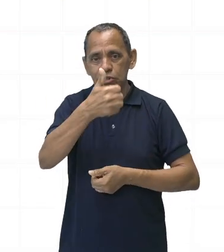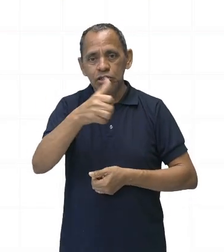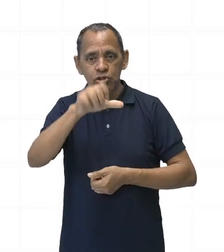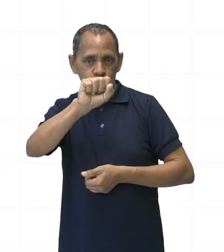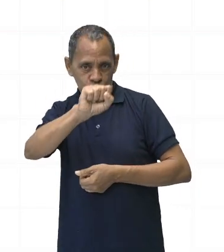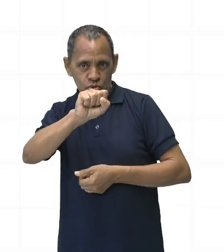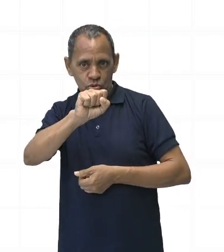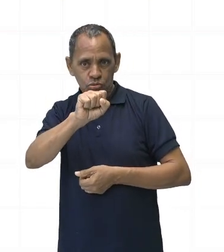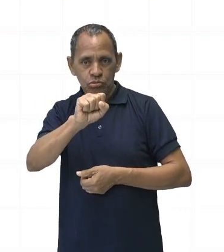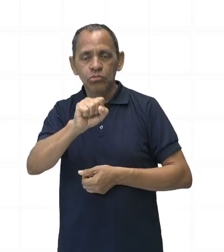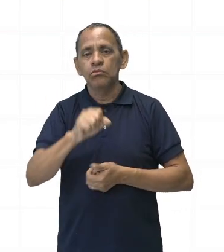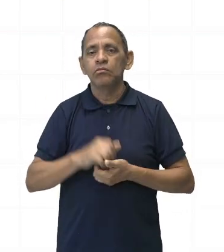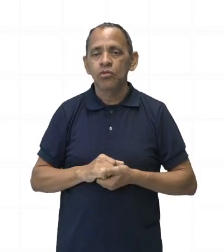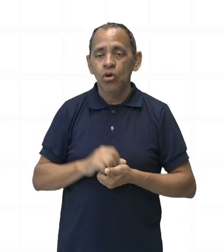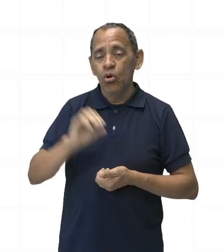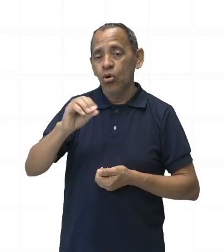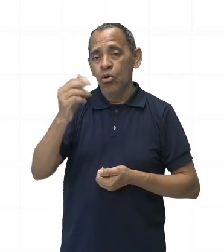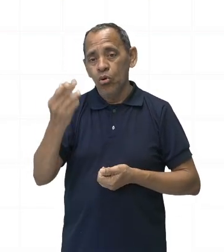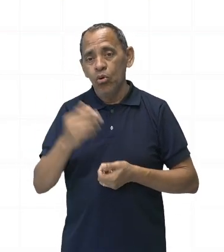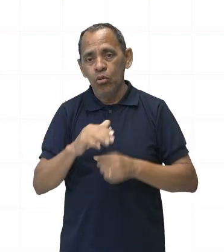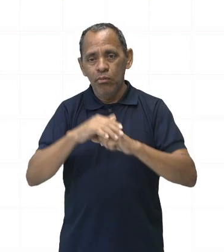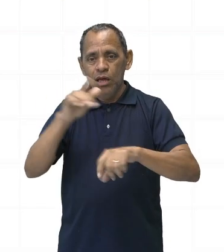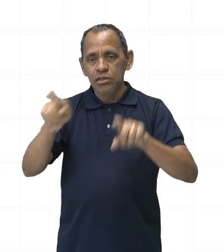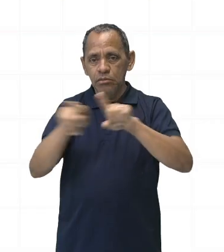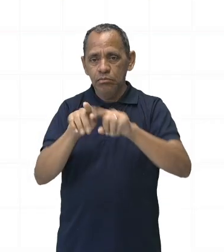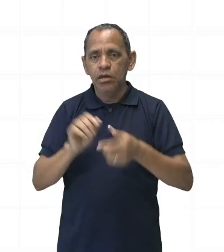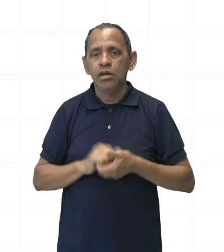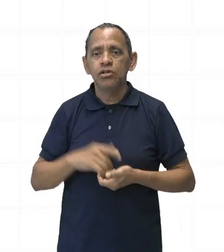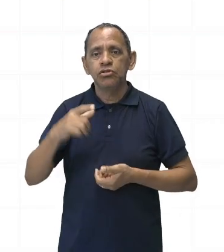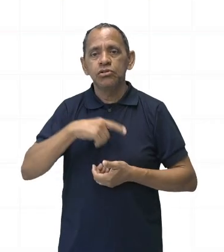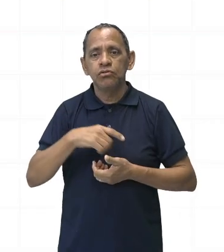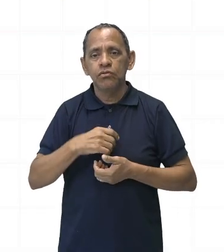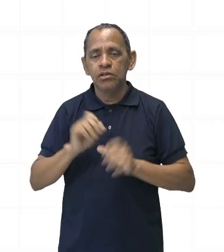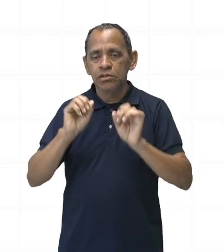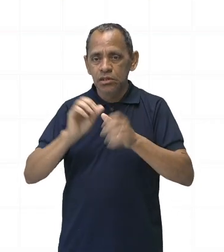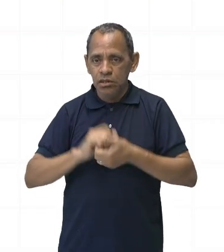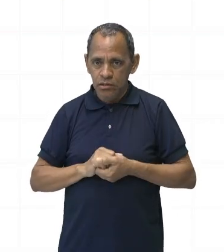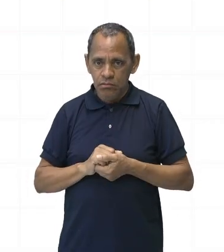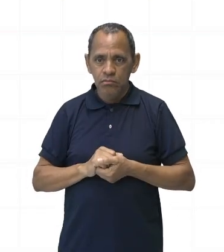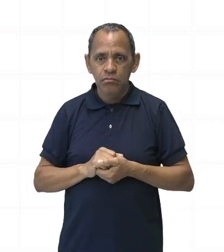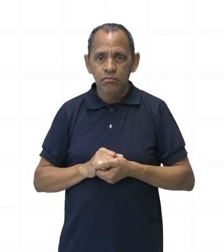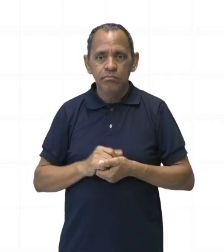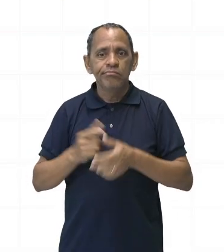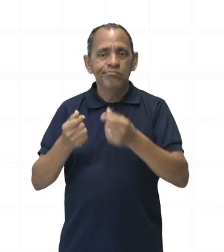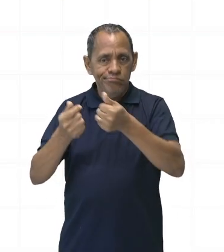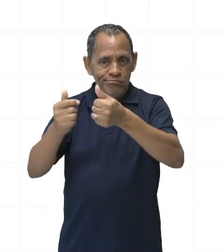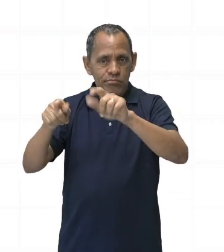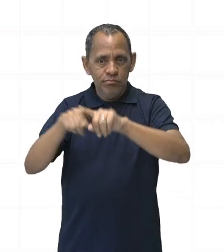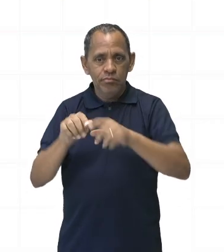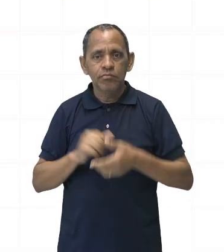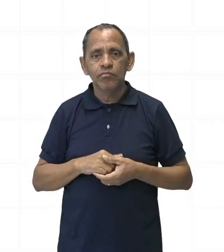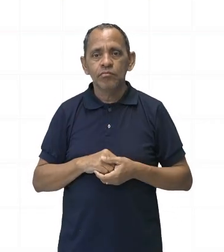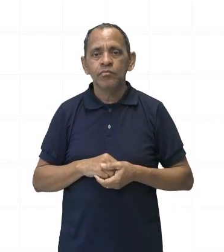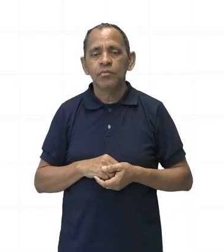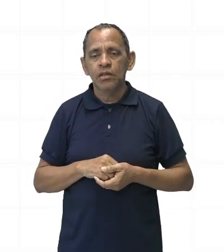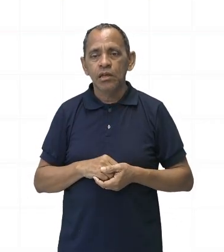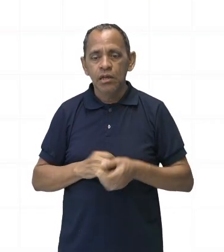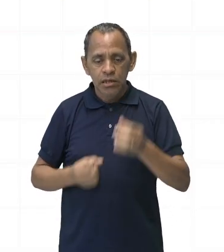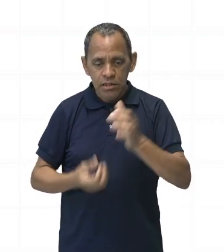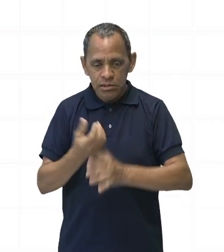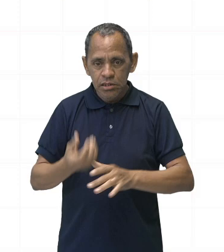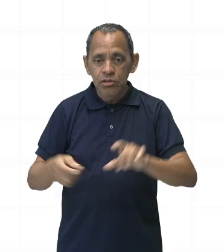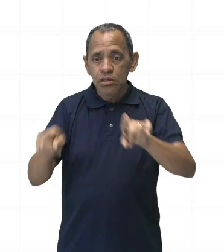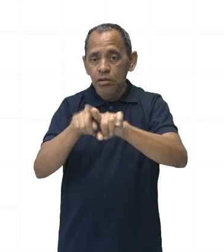das eleições no Brasil, certo? Vamos observar também a implementação do Estado laico. Neste momento,